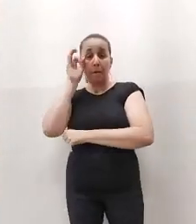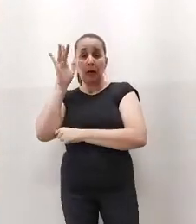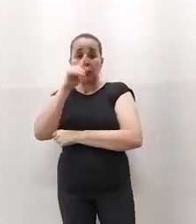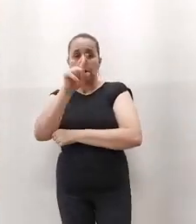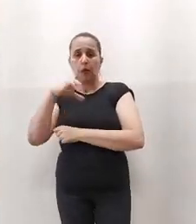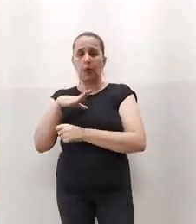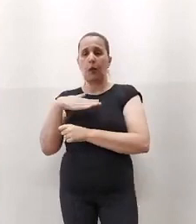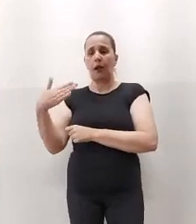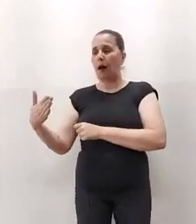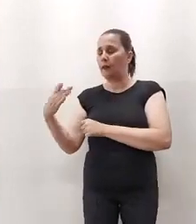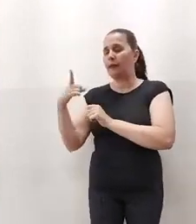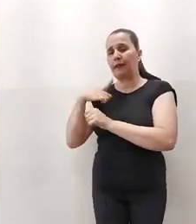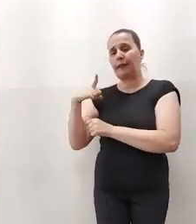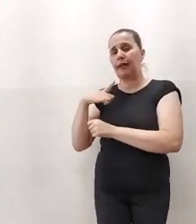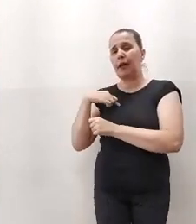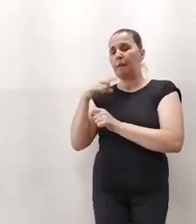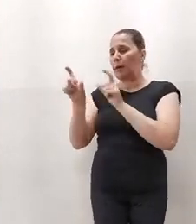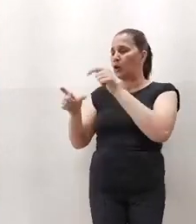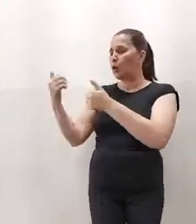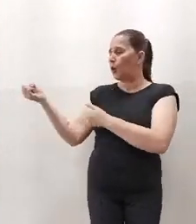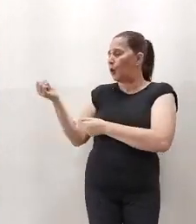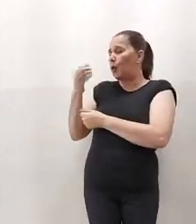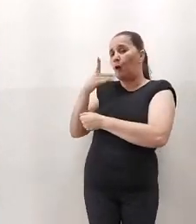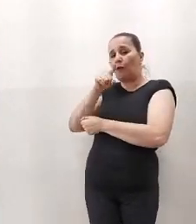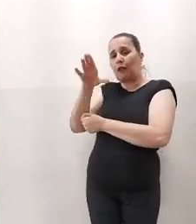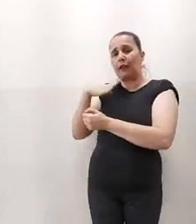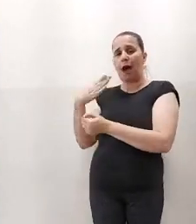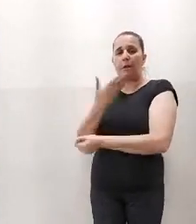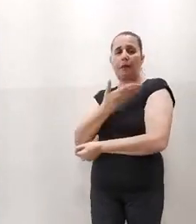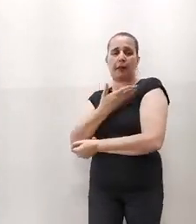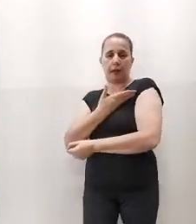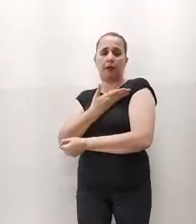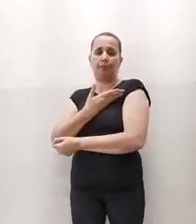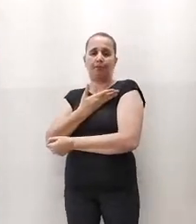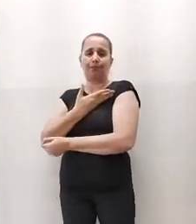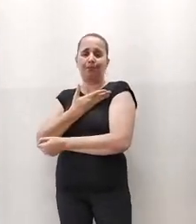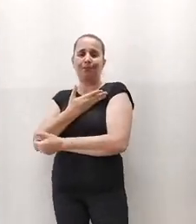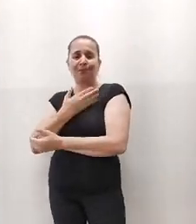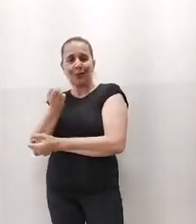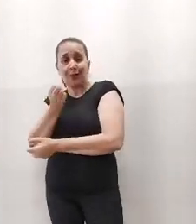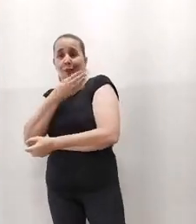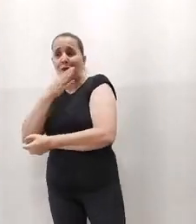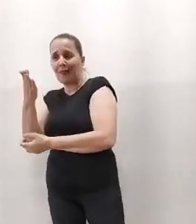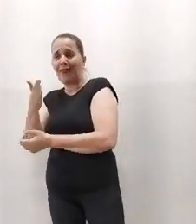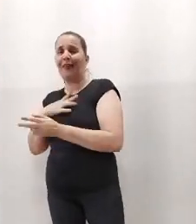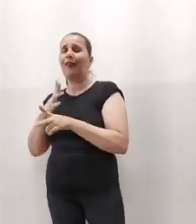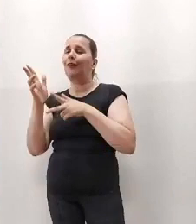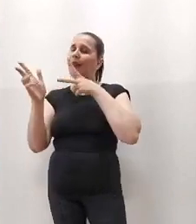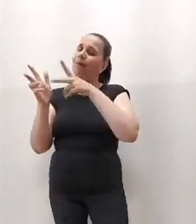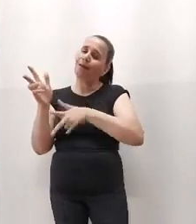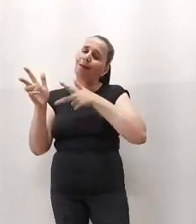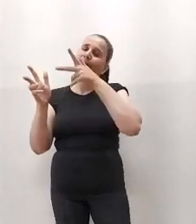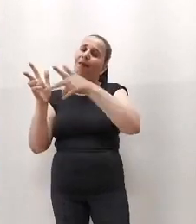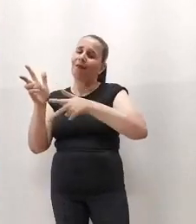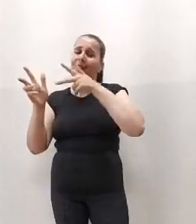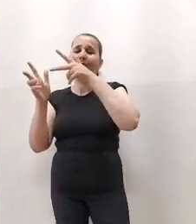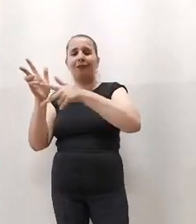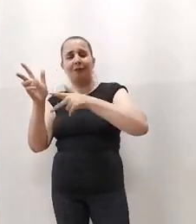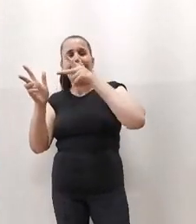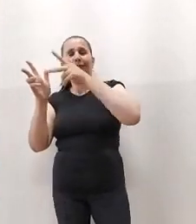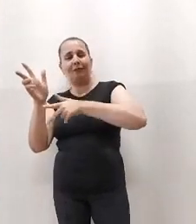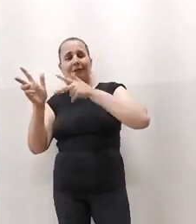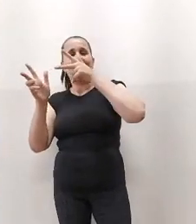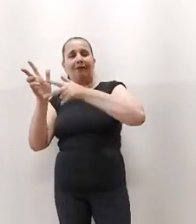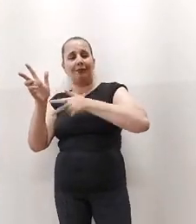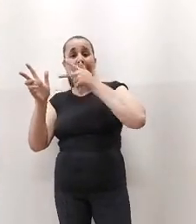seu lado há muitas pessoas novas que você pode ter amizade, você pode conhecer, e o trem continua seguindo